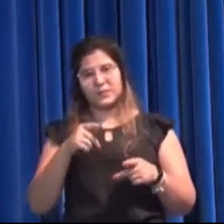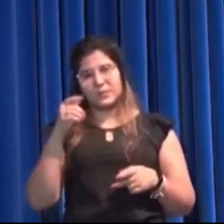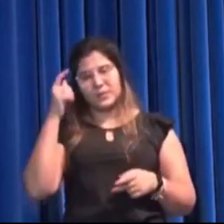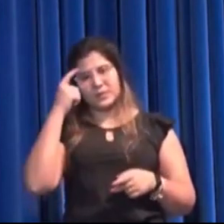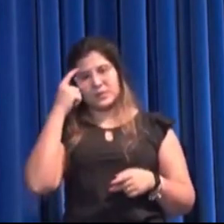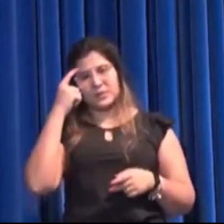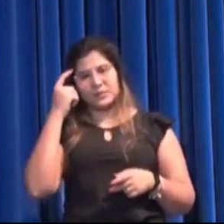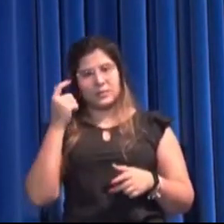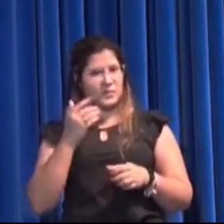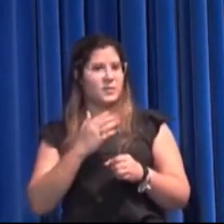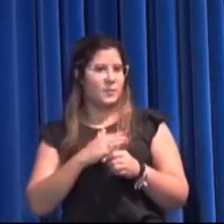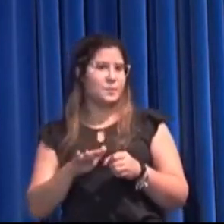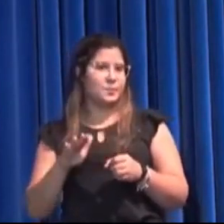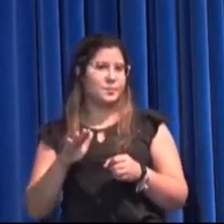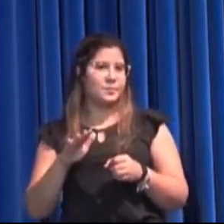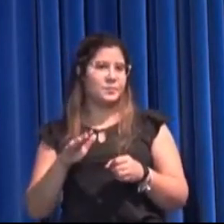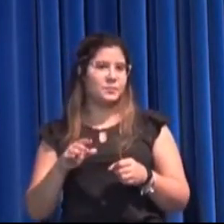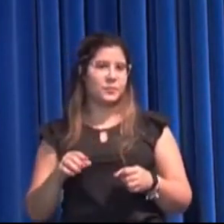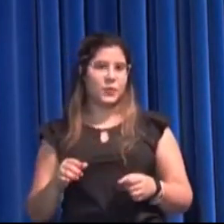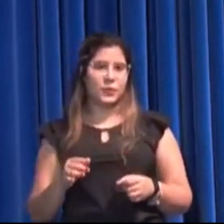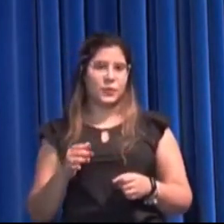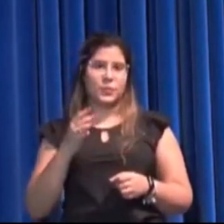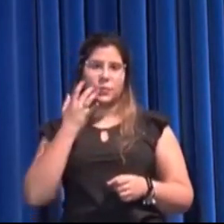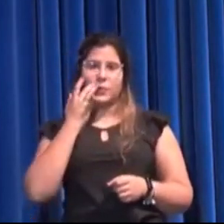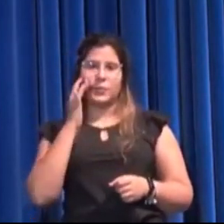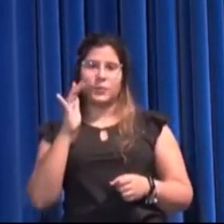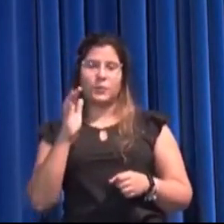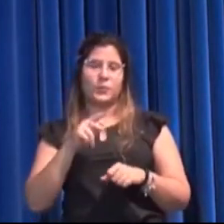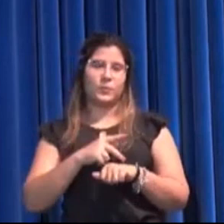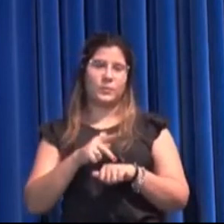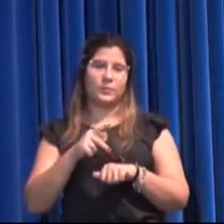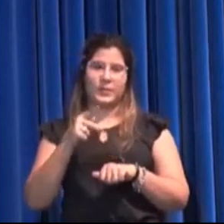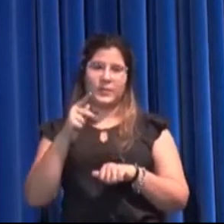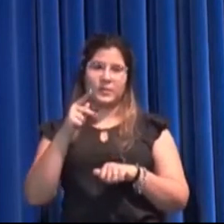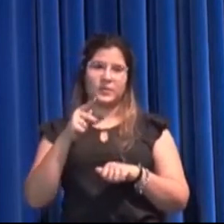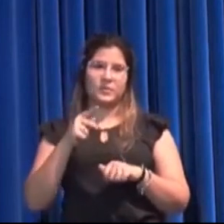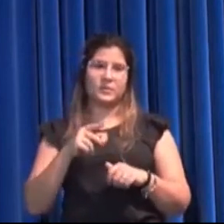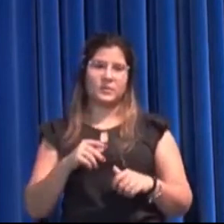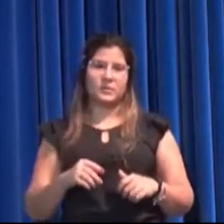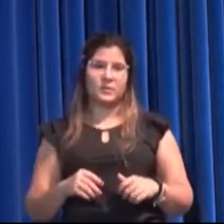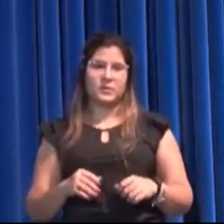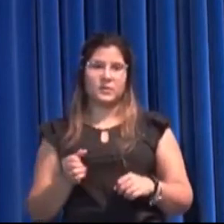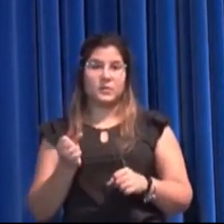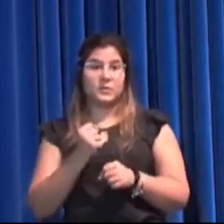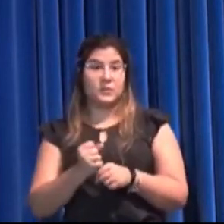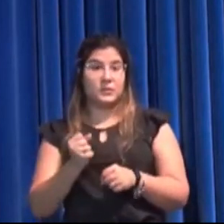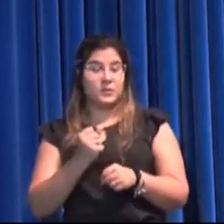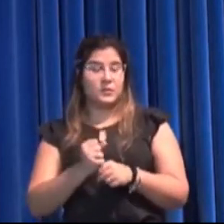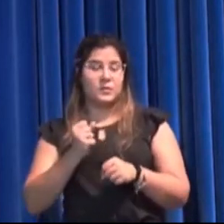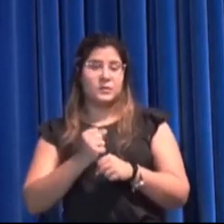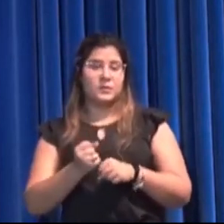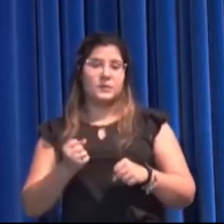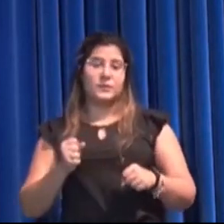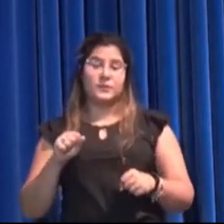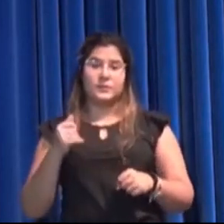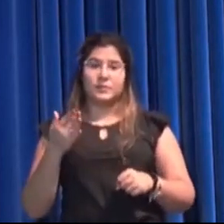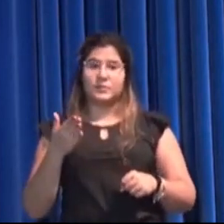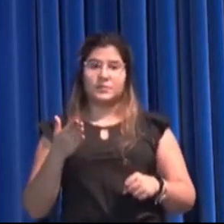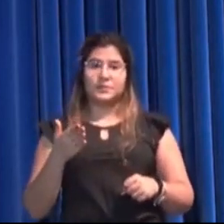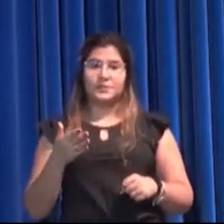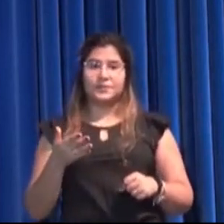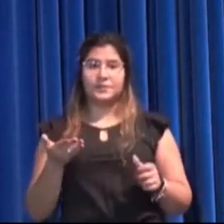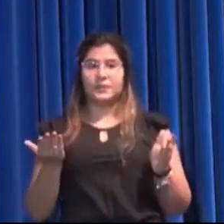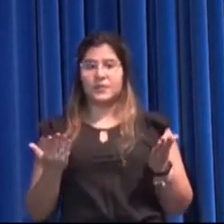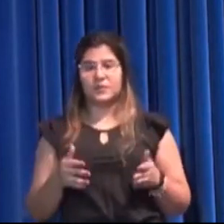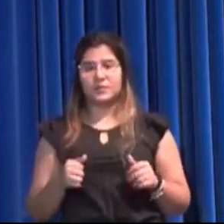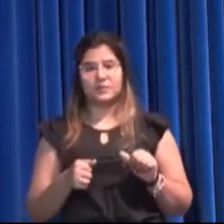aqui quanto de ouro, quanto de prata, quanto de mão de obra. Então, já que nós